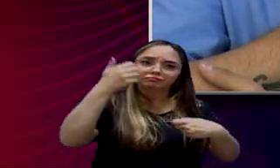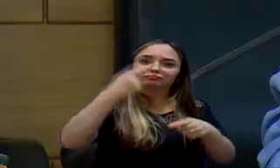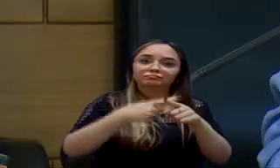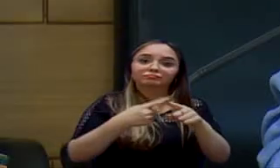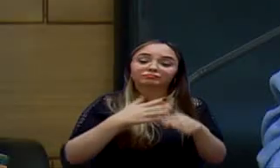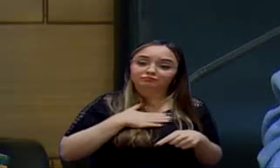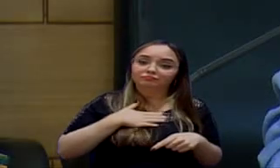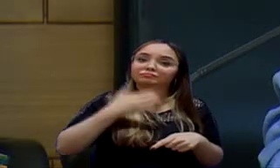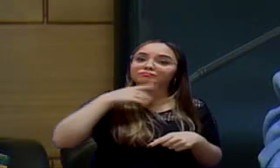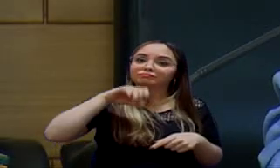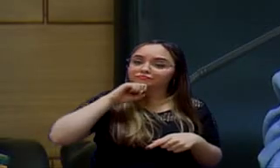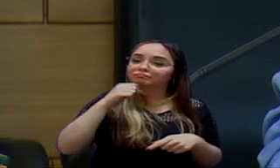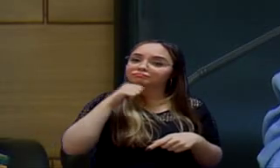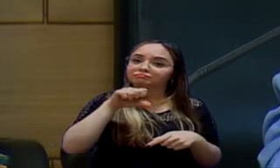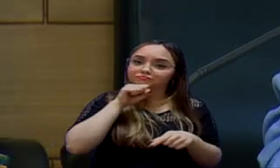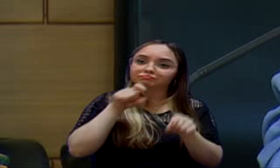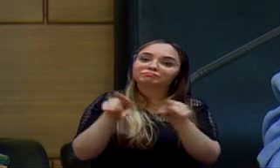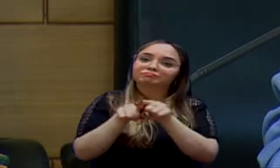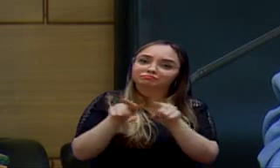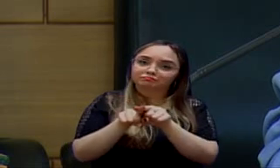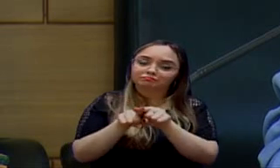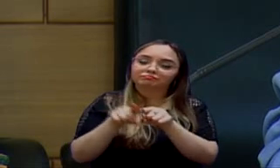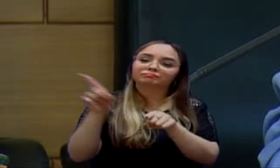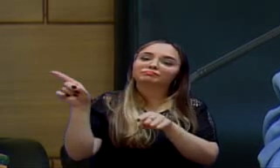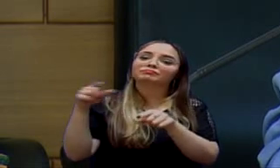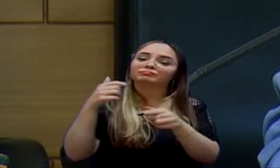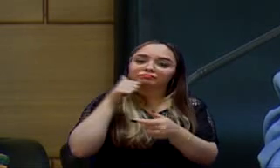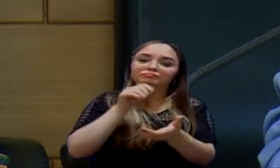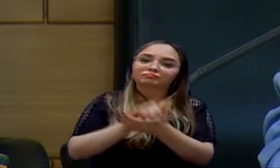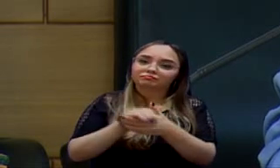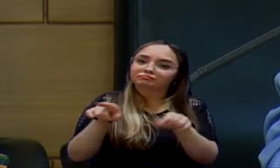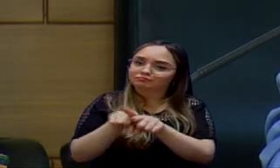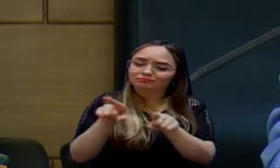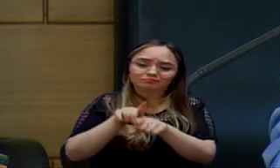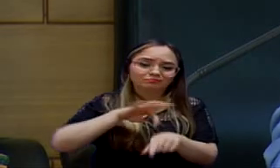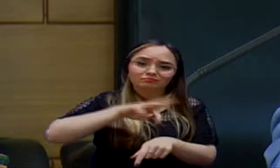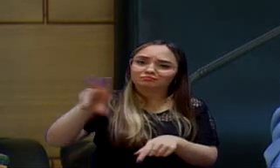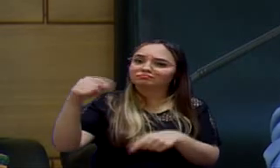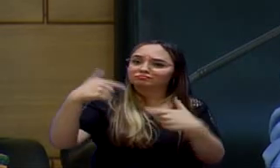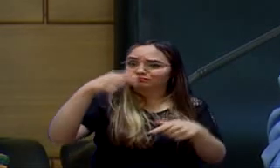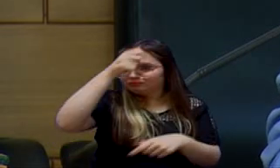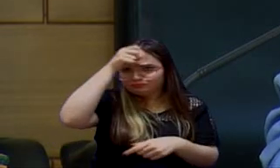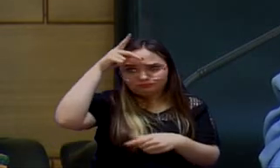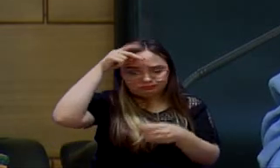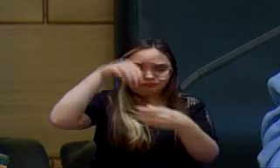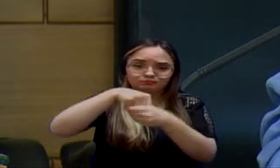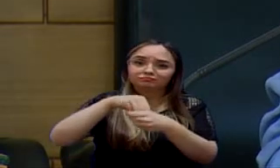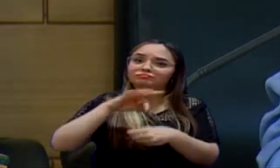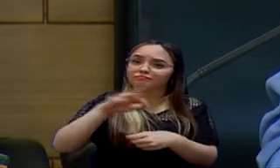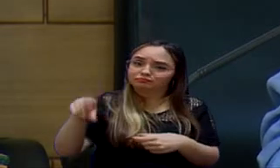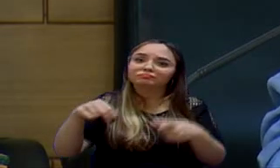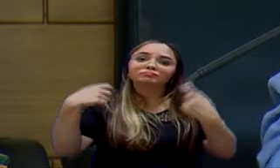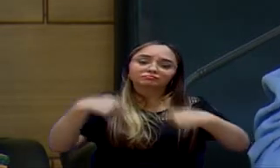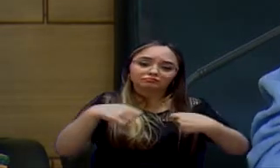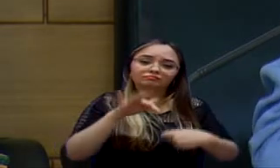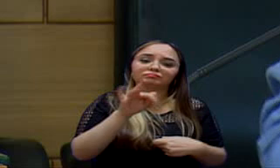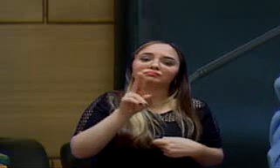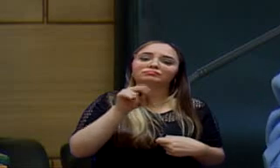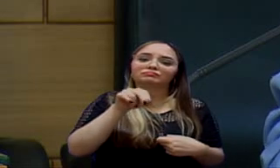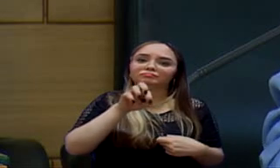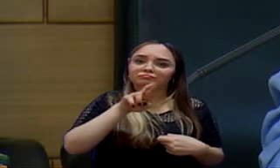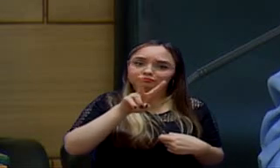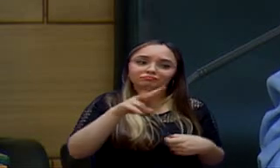filho de servidores né minha esposa e servidora então somos todos nós independentes e usuários Sistema de Saúde